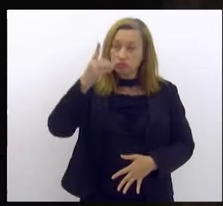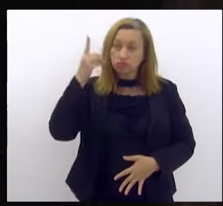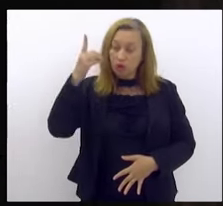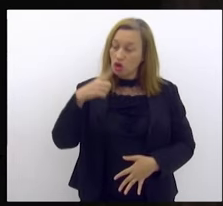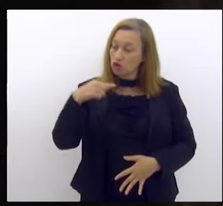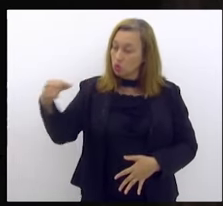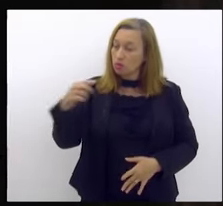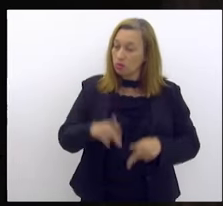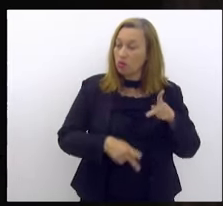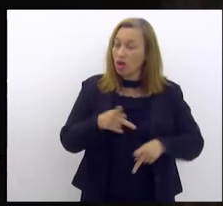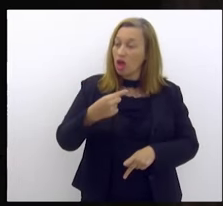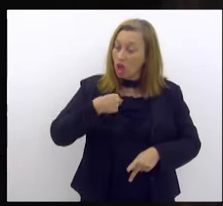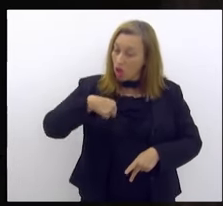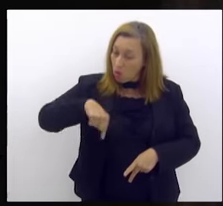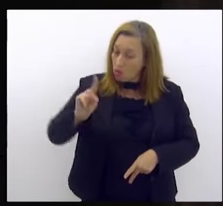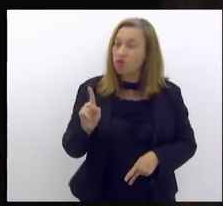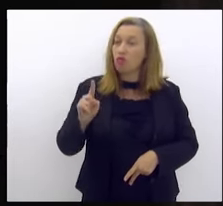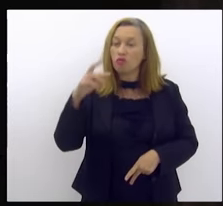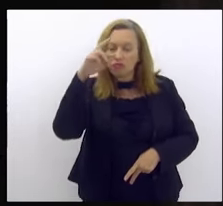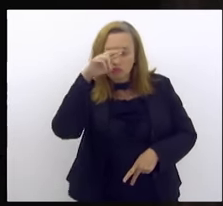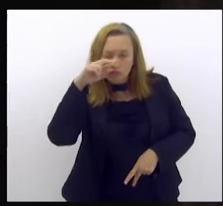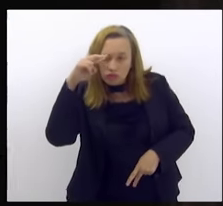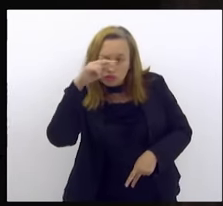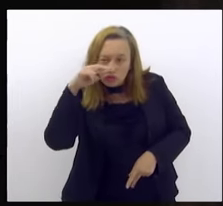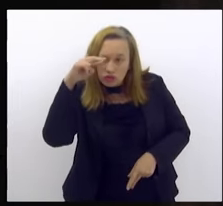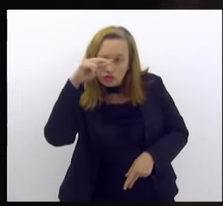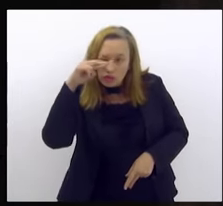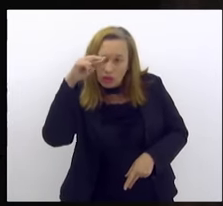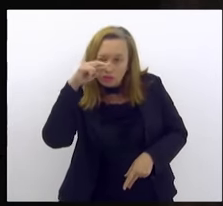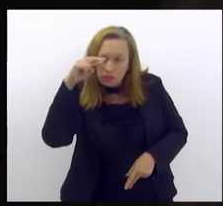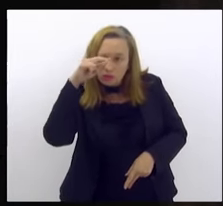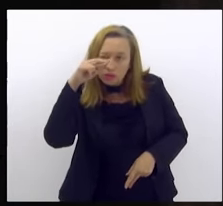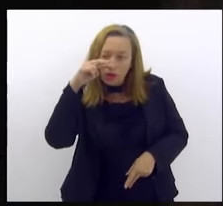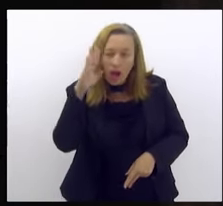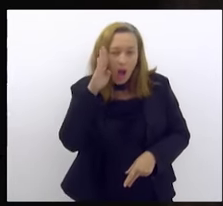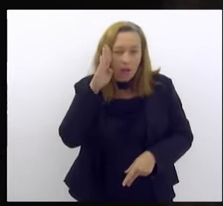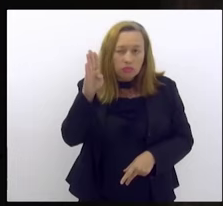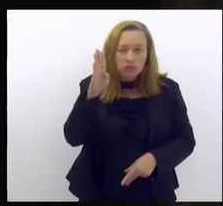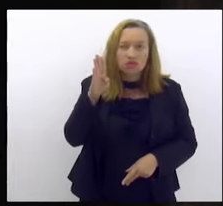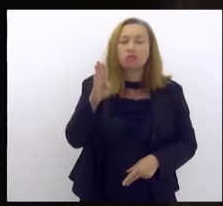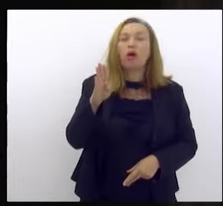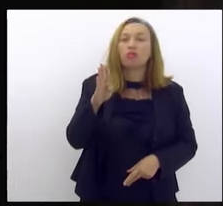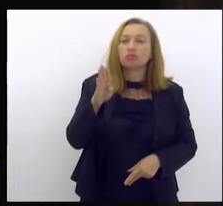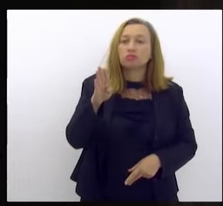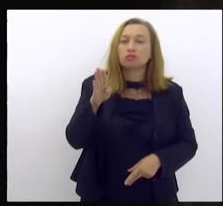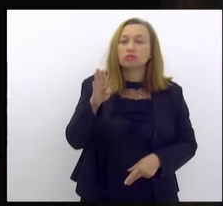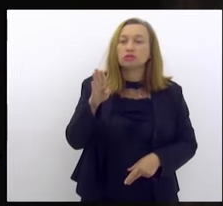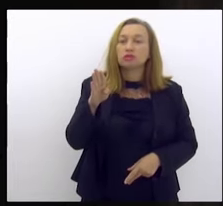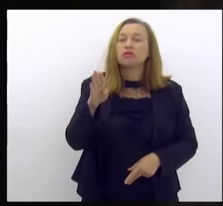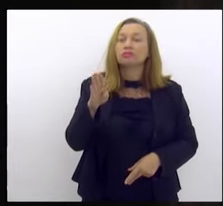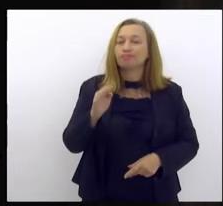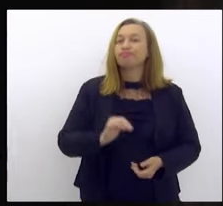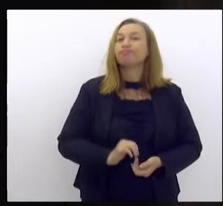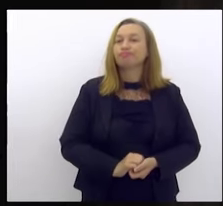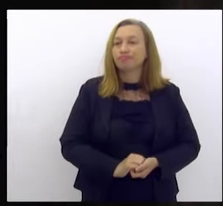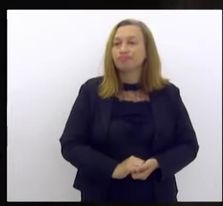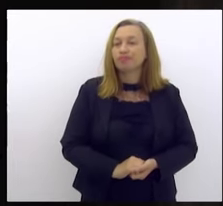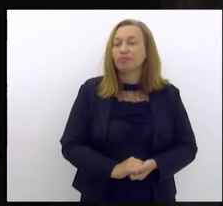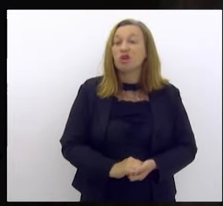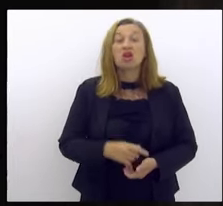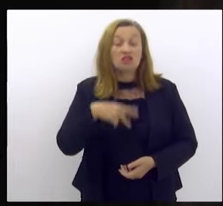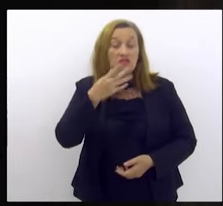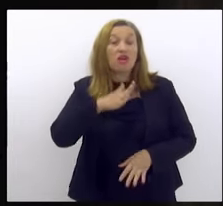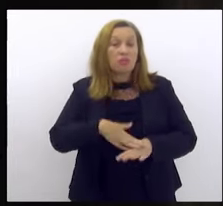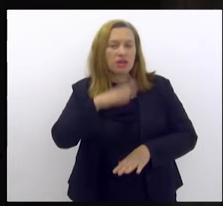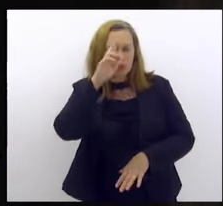povo, eu vou exercer a função que é a principal prerrogativa, fiscalização. Ainda digo